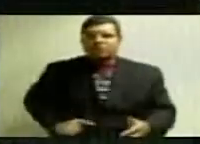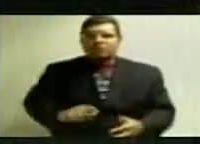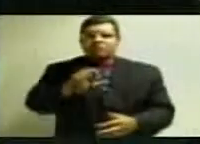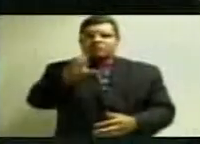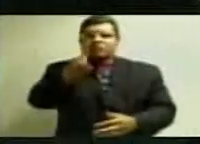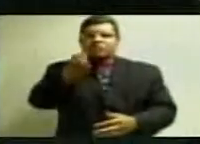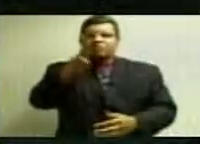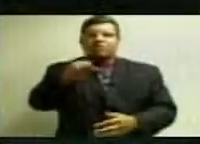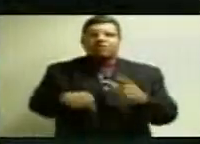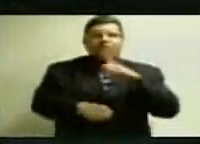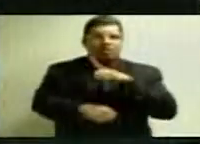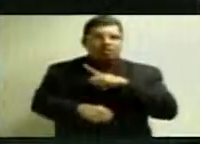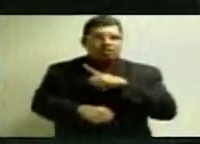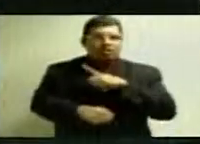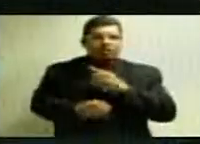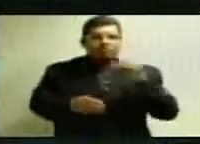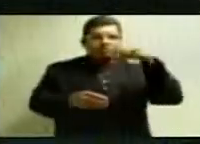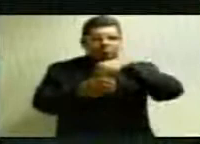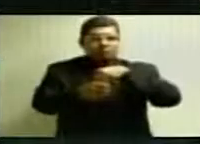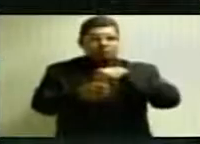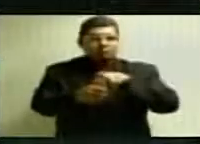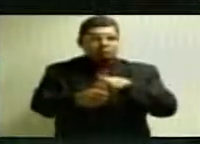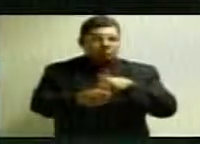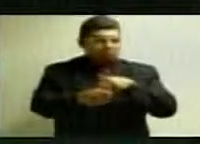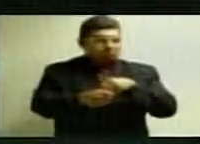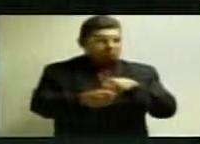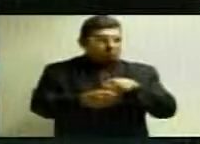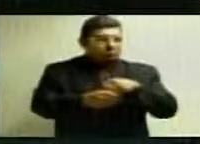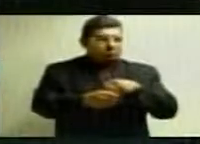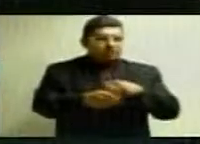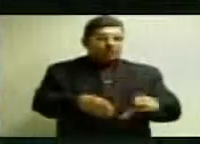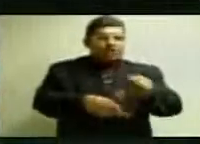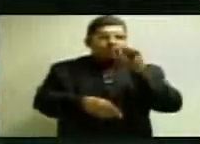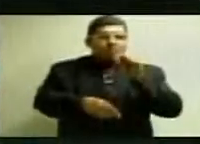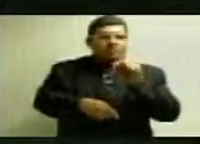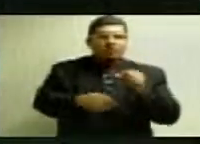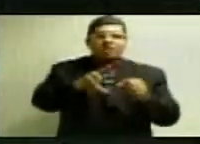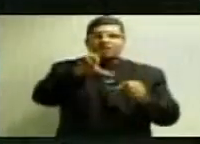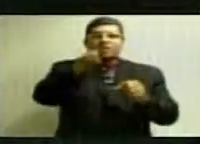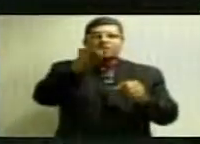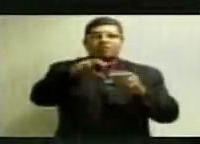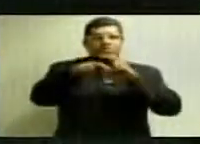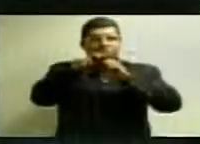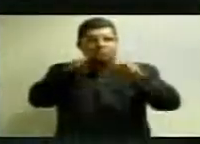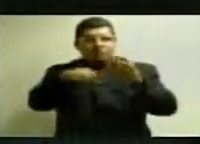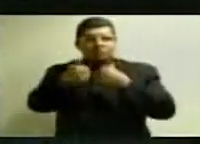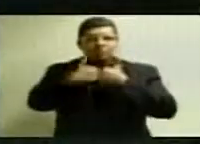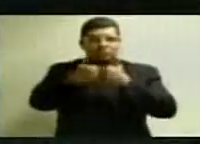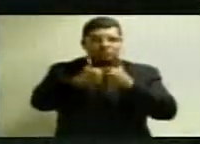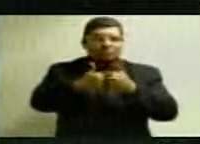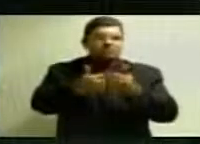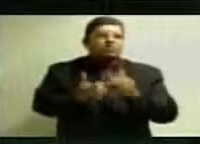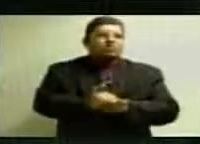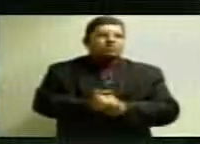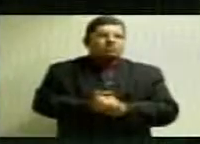teve de se colocar a opção lá em Dubai do monotrilho como transporte de